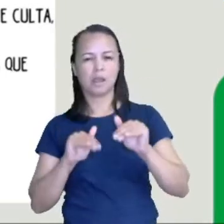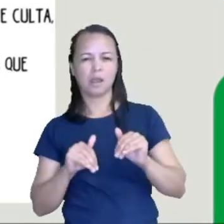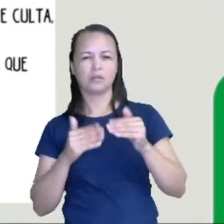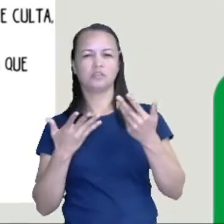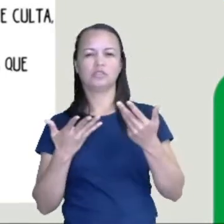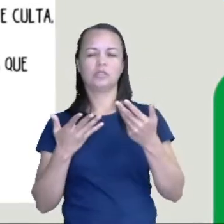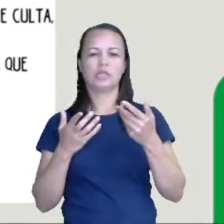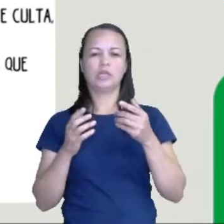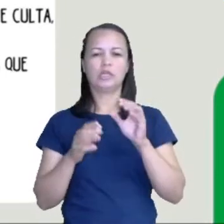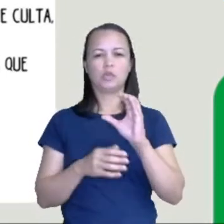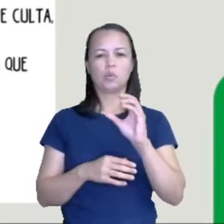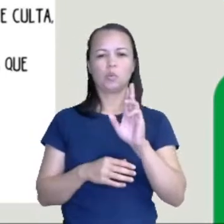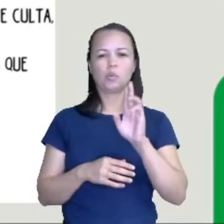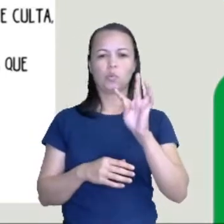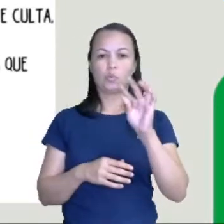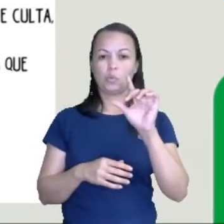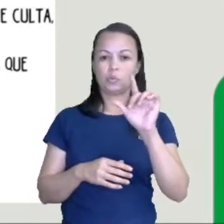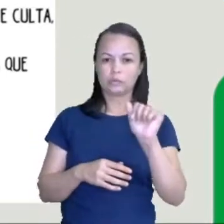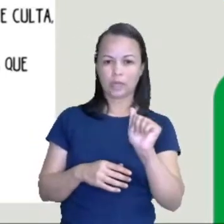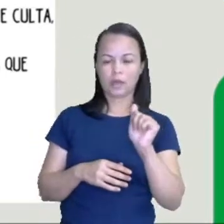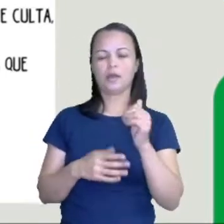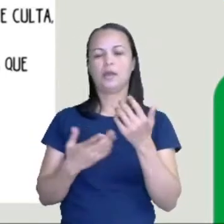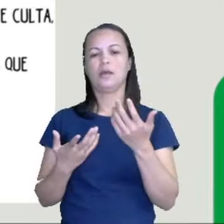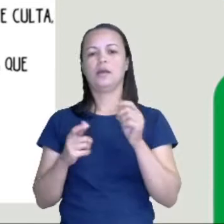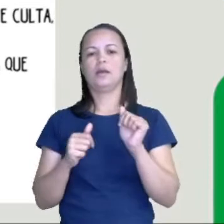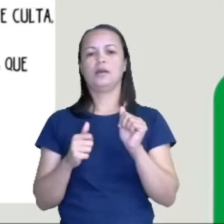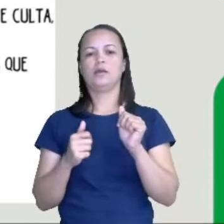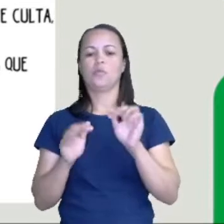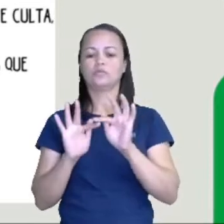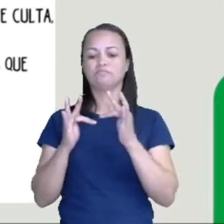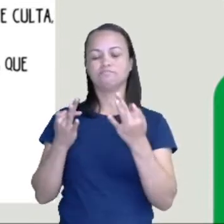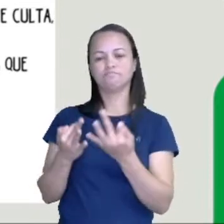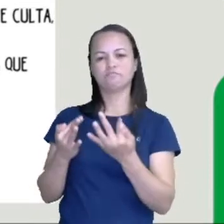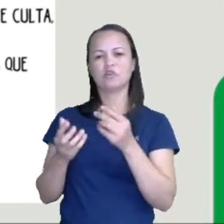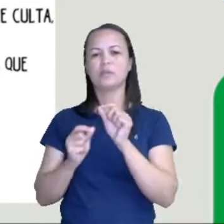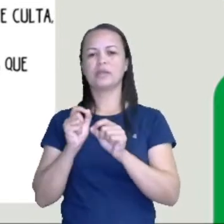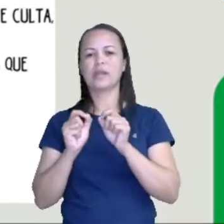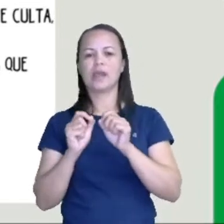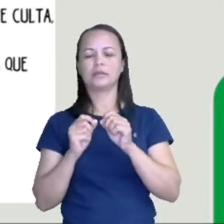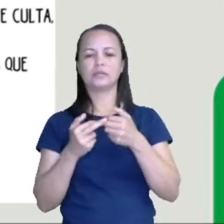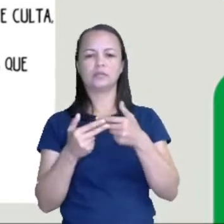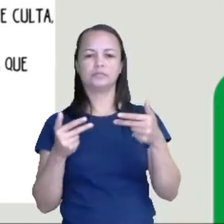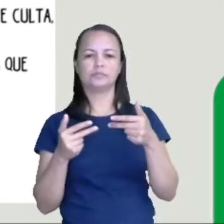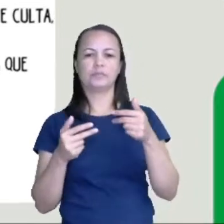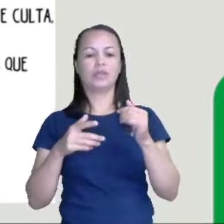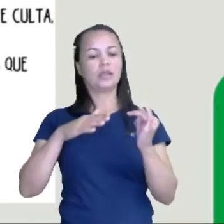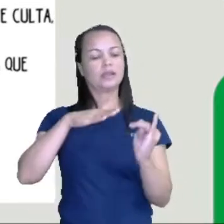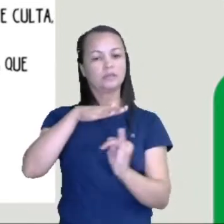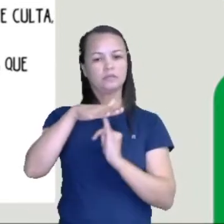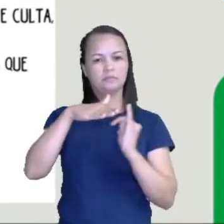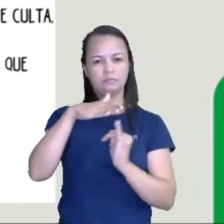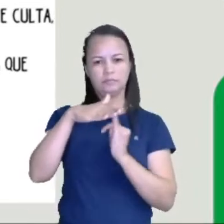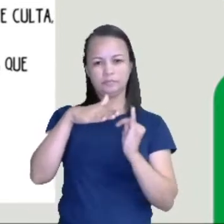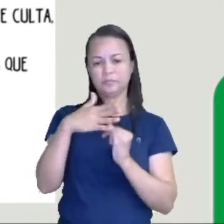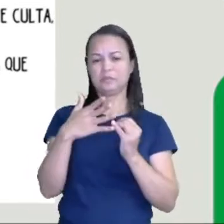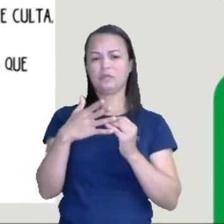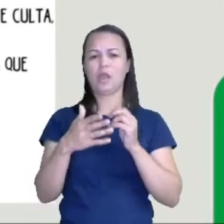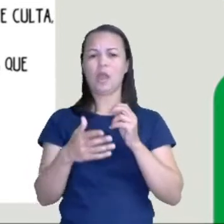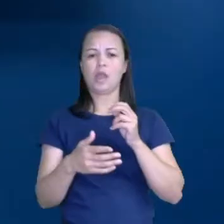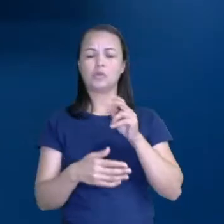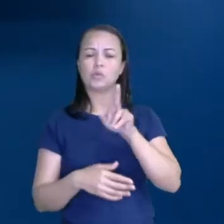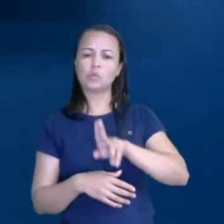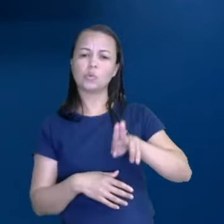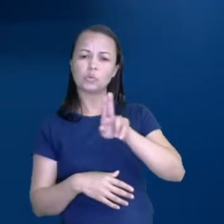e culta, usada quando há familiaridade, ou seja, a linguagem informal a gente vai usar no dia a dia